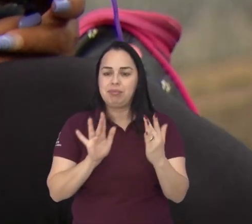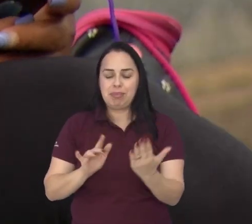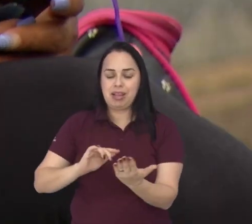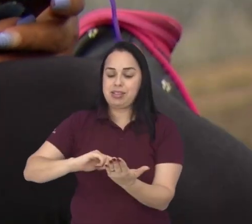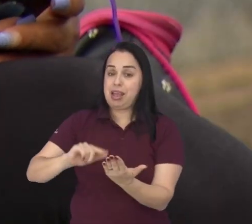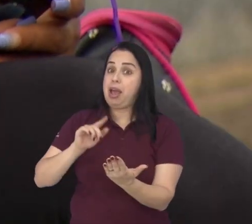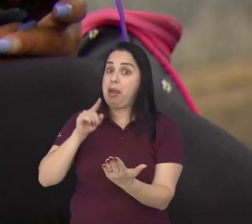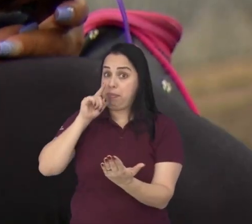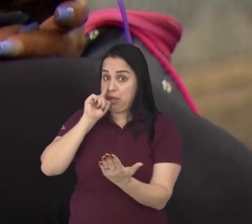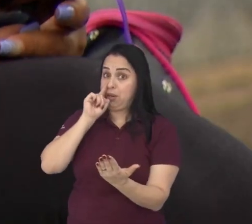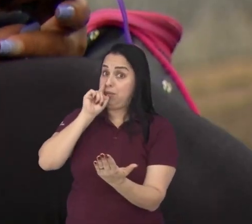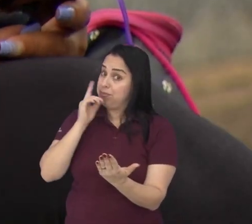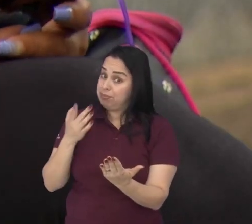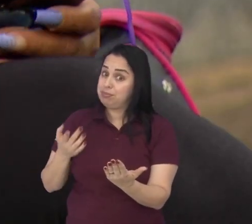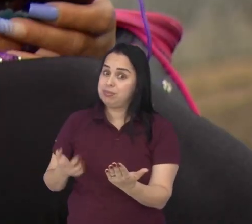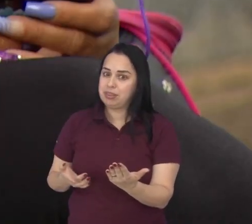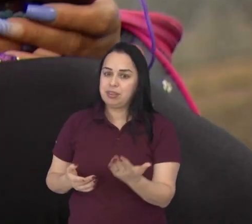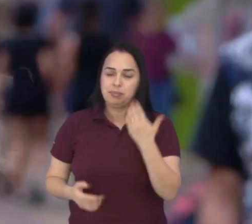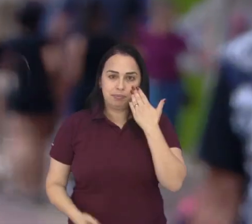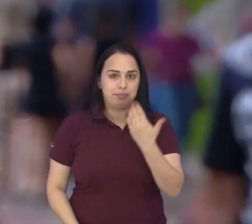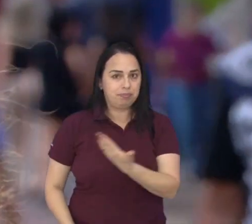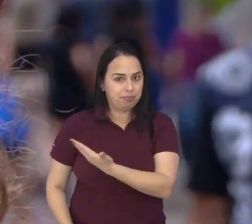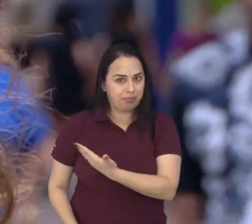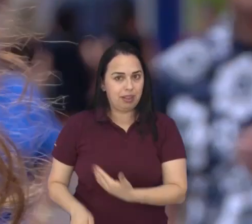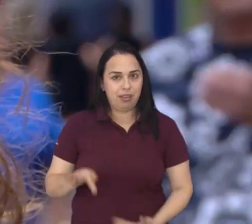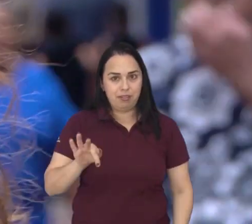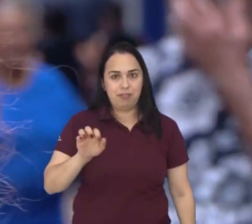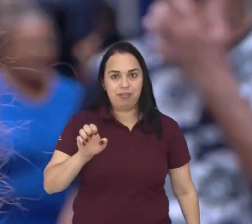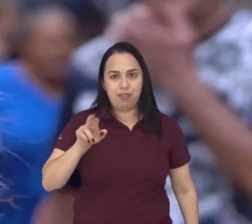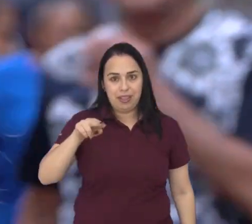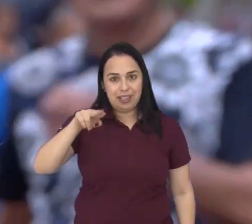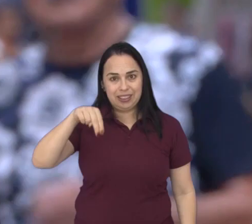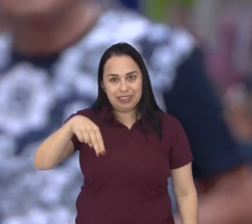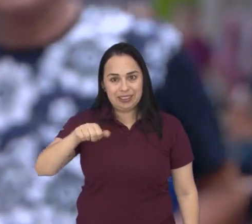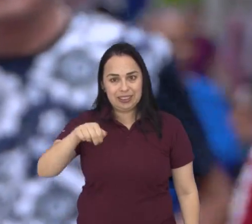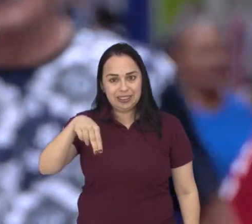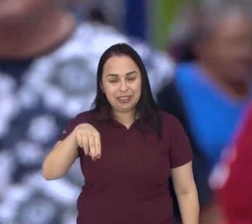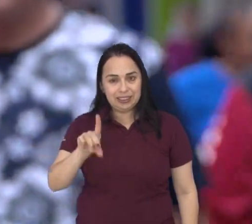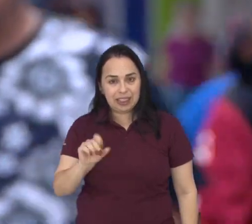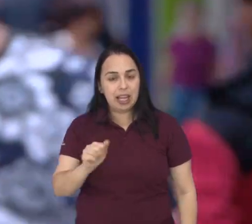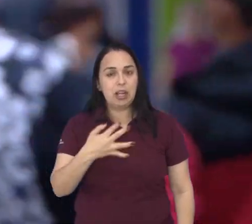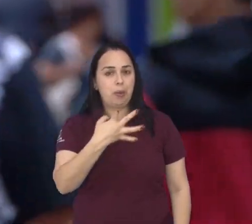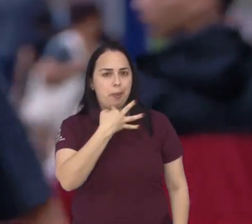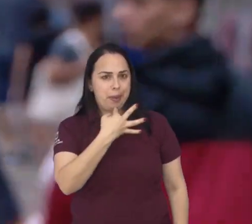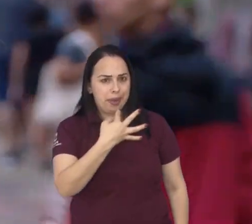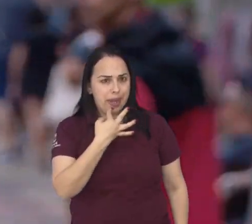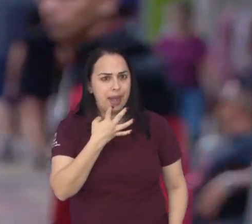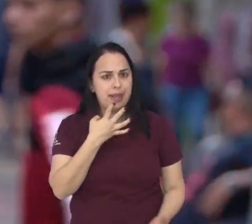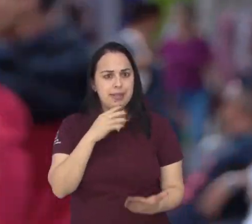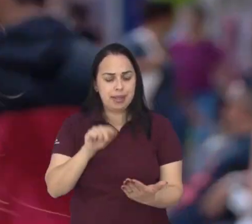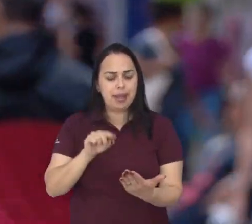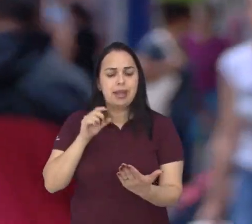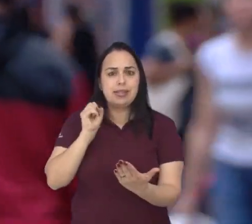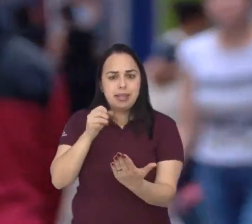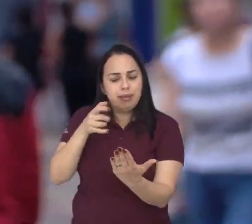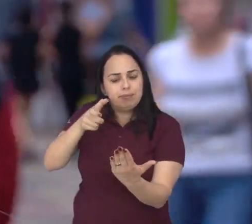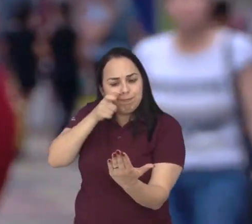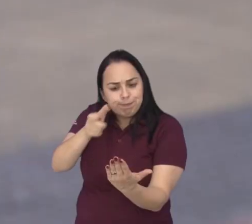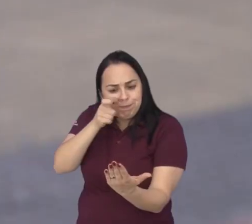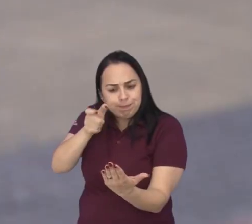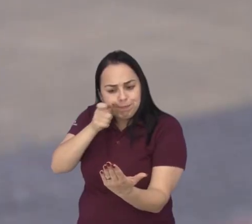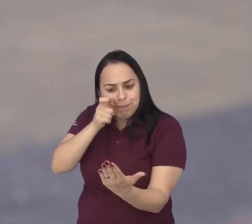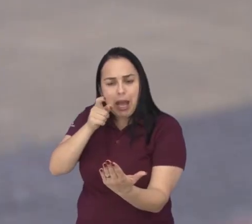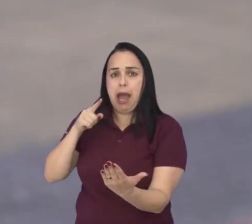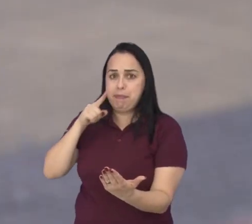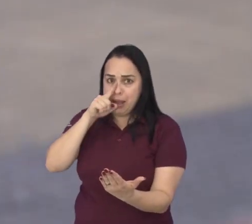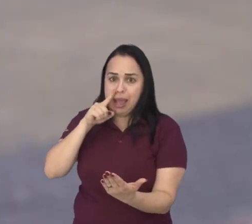não são tão inofensivos assim. Fernanda é publicitária e conhece bem os riscos que a exposição